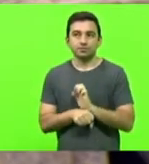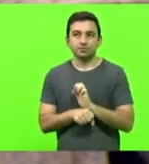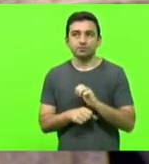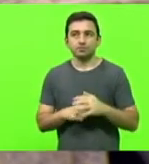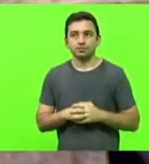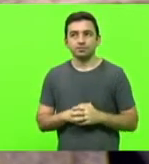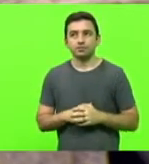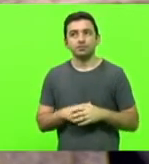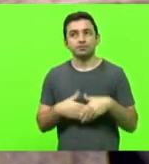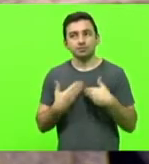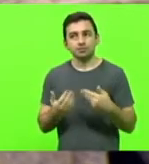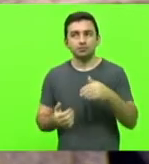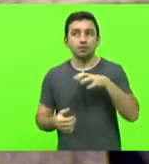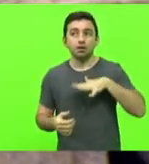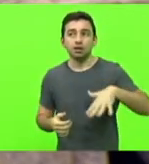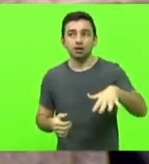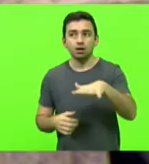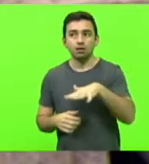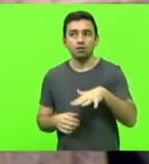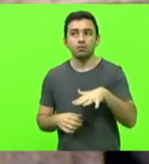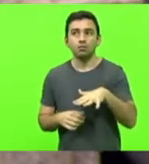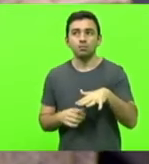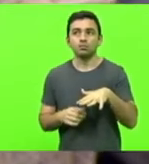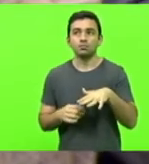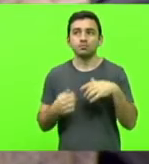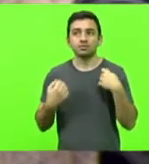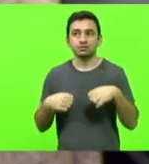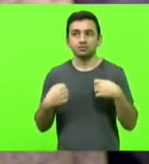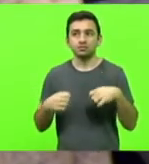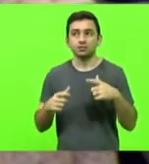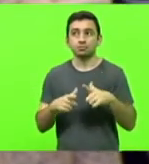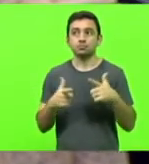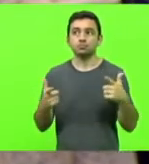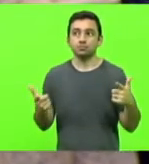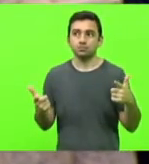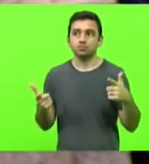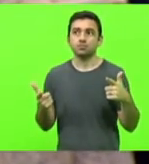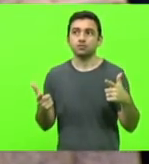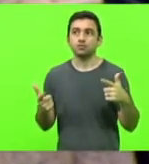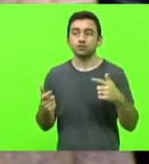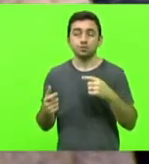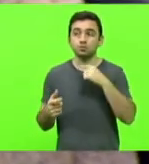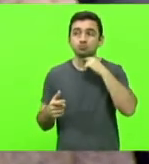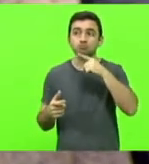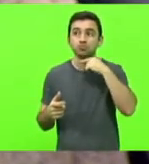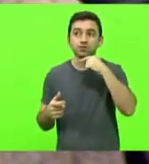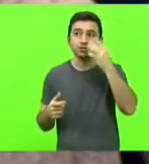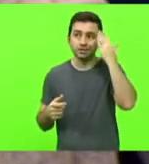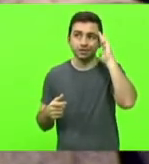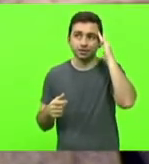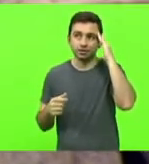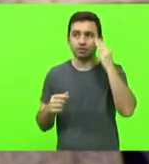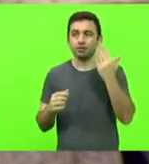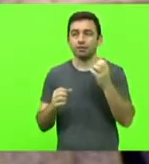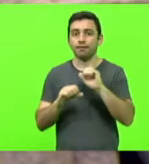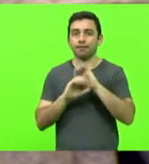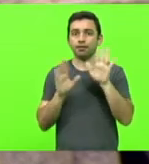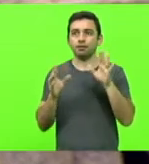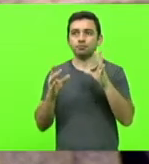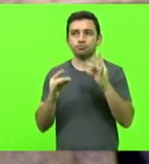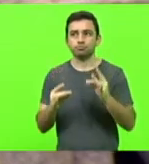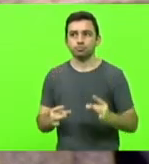caráter generalista da ocupação, que tem que analisar tudo en passant, algumas vezes não consegue entrar na minúcia. O projeto é